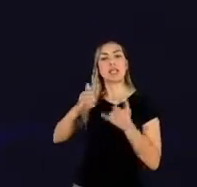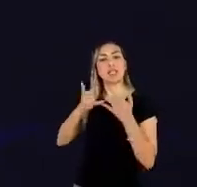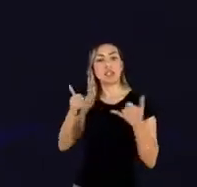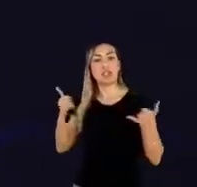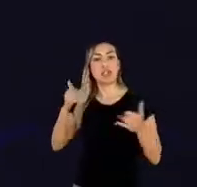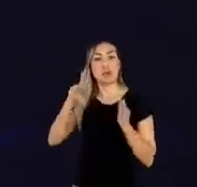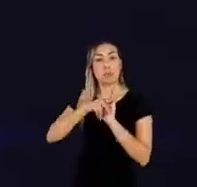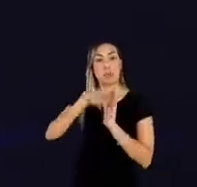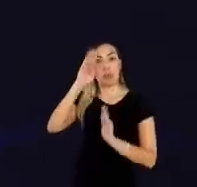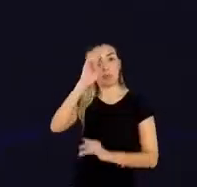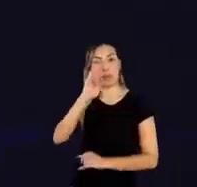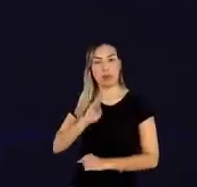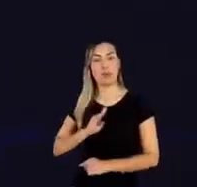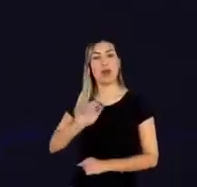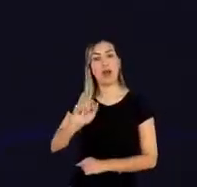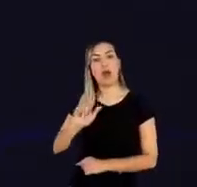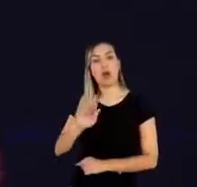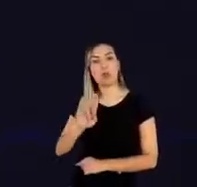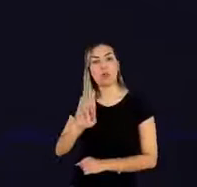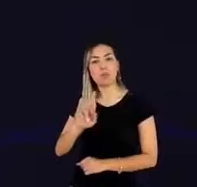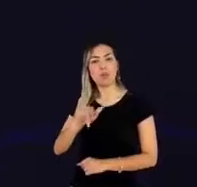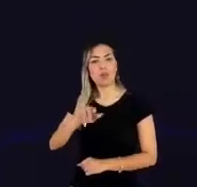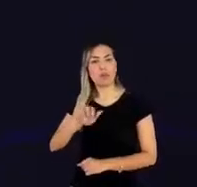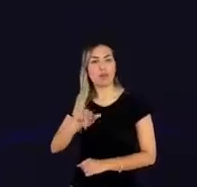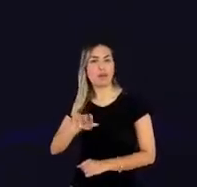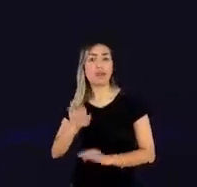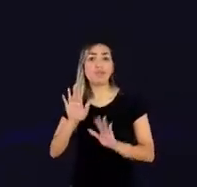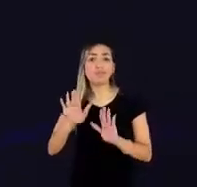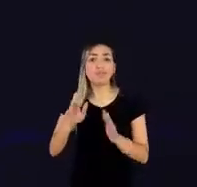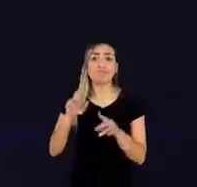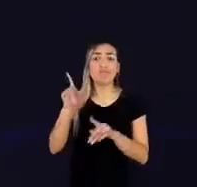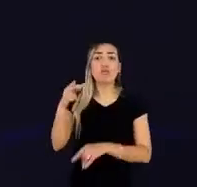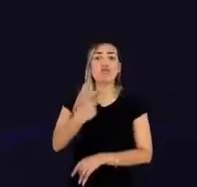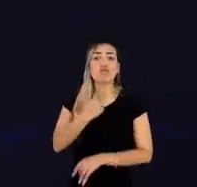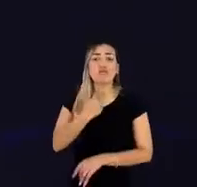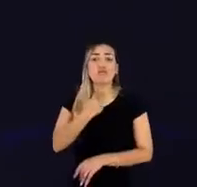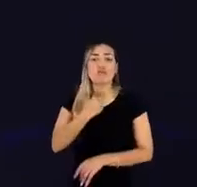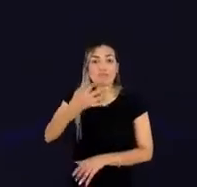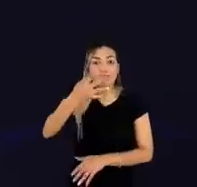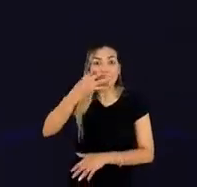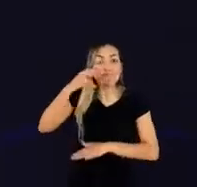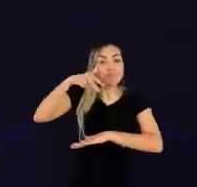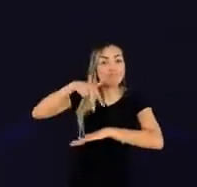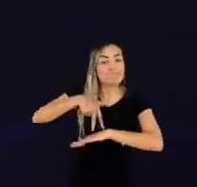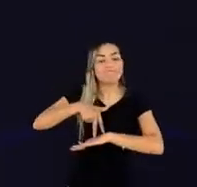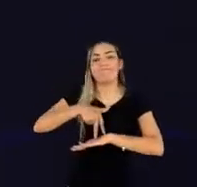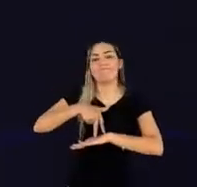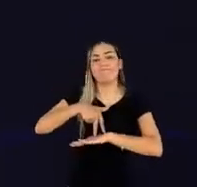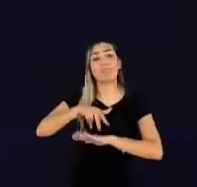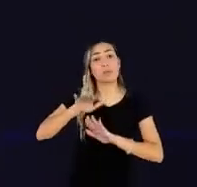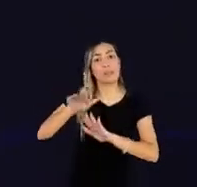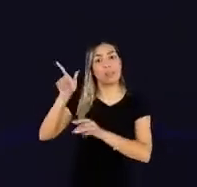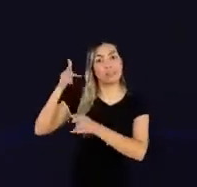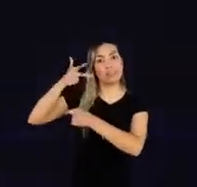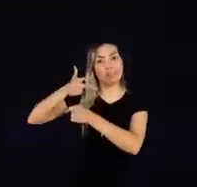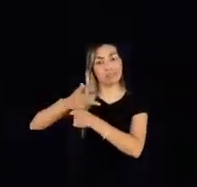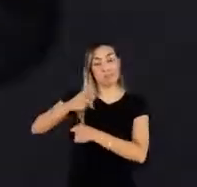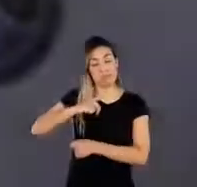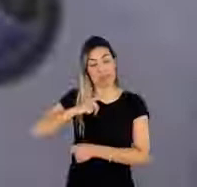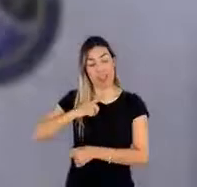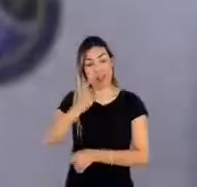por questão de agenda ele não postar aqui presencialmente conosco mas ele fez questão de gravar um vídeo vamos